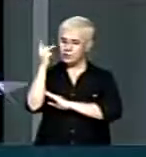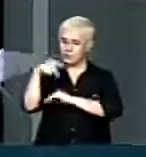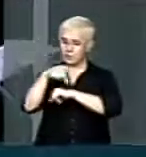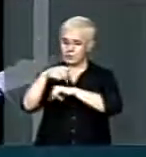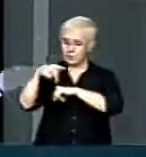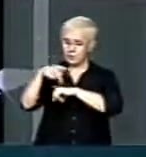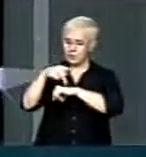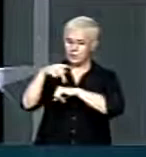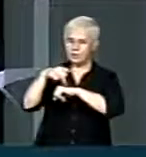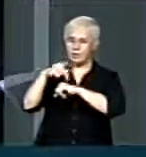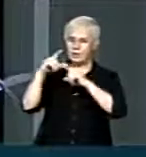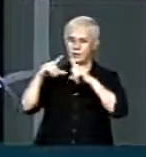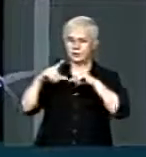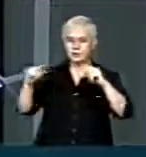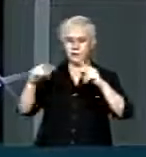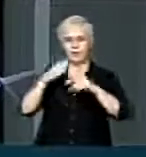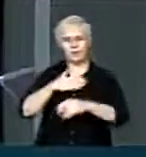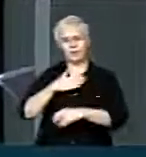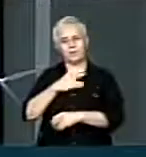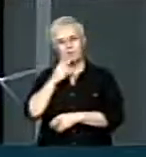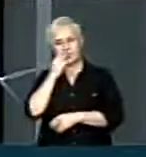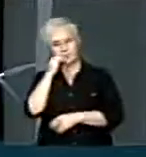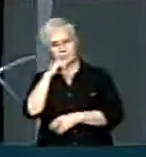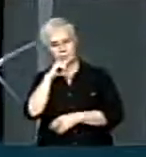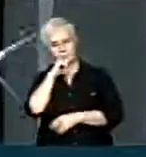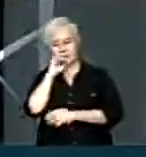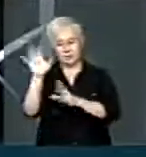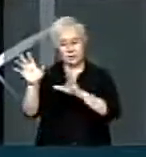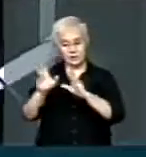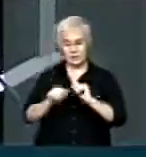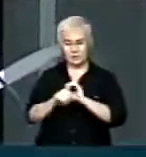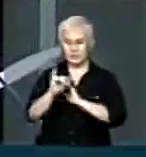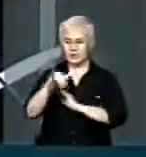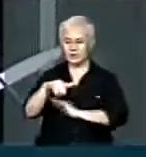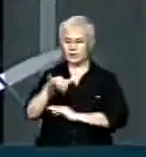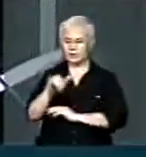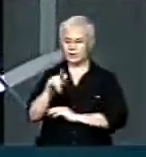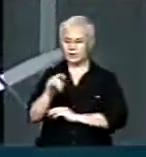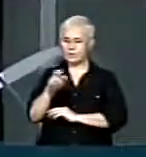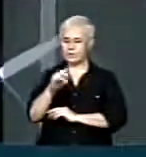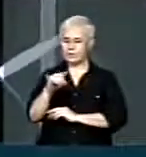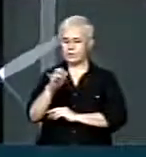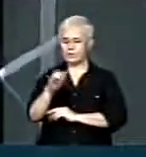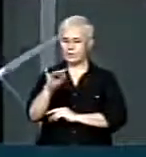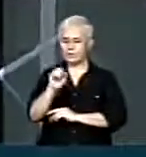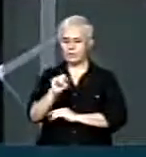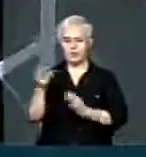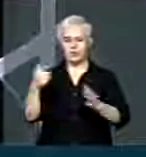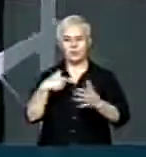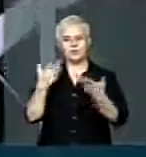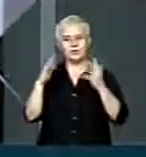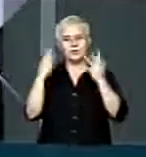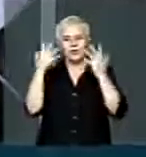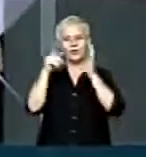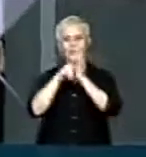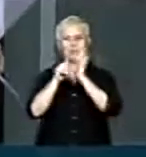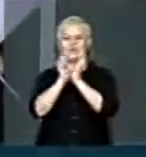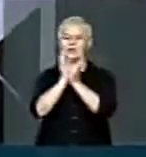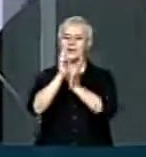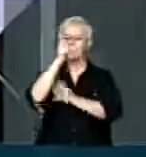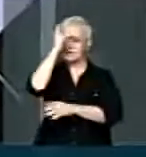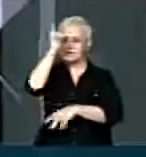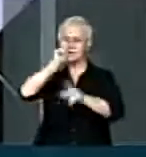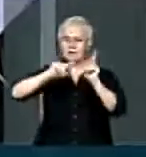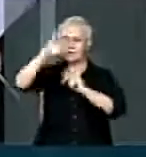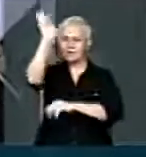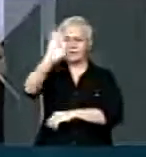E hoje eu queria fazer uma homenagem aos brasileiros. Brasileiros que têm o rosto como o